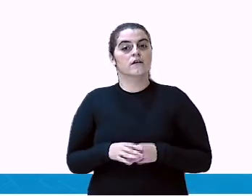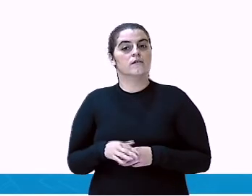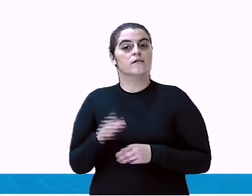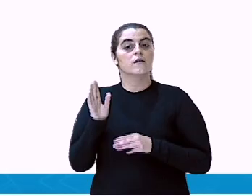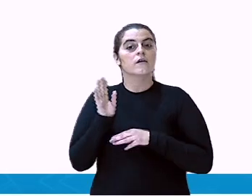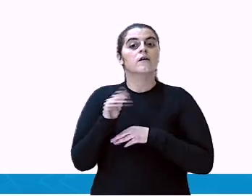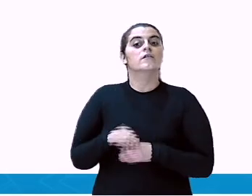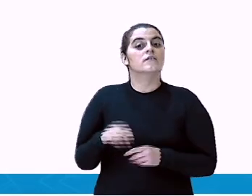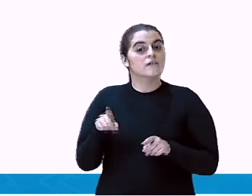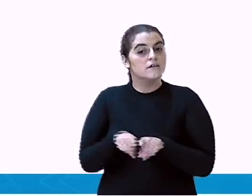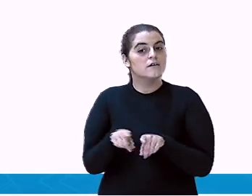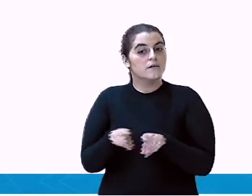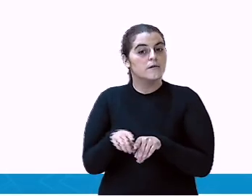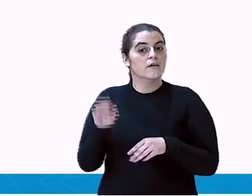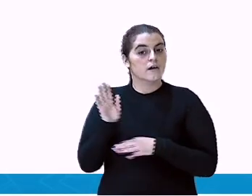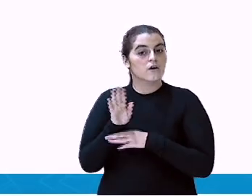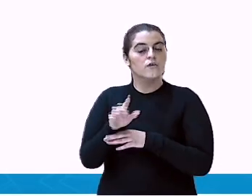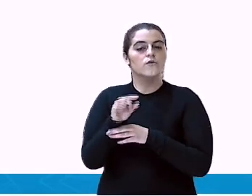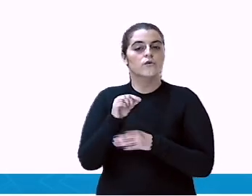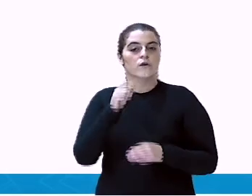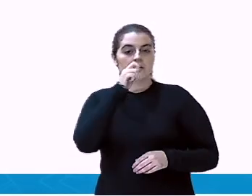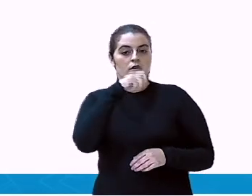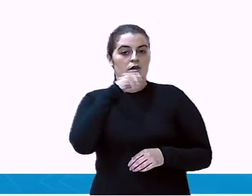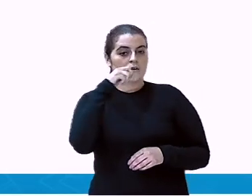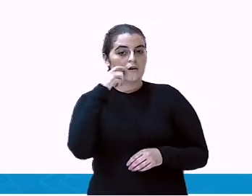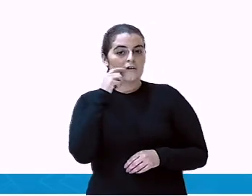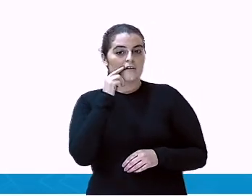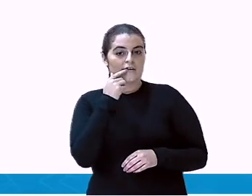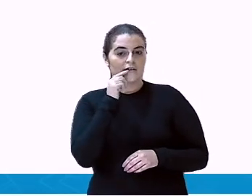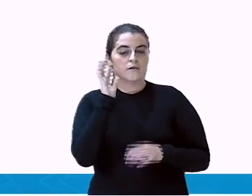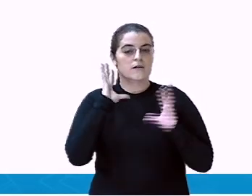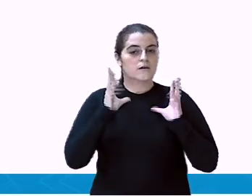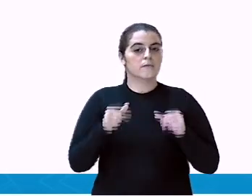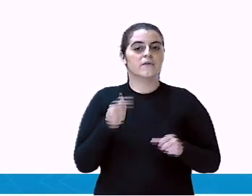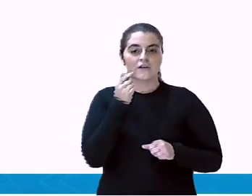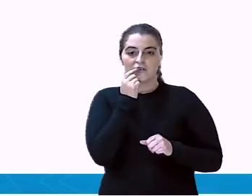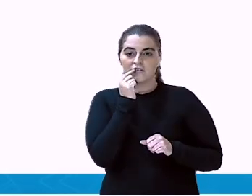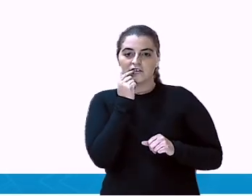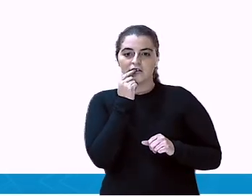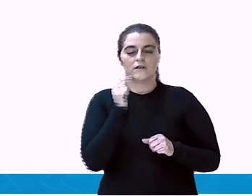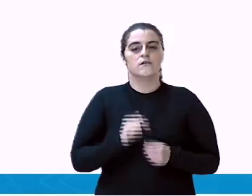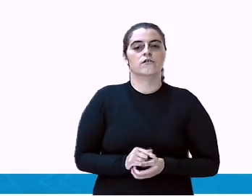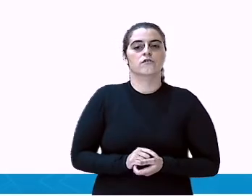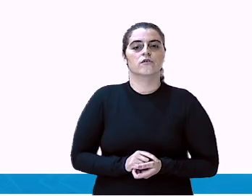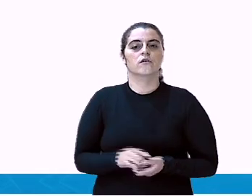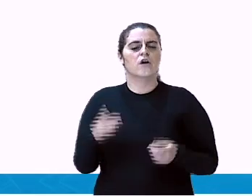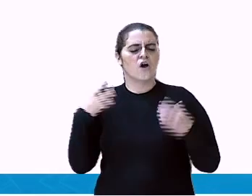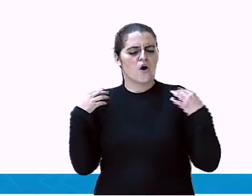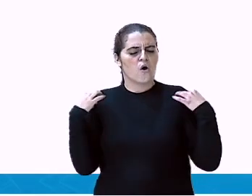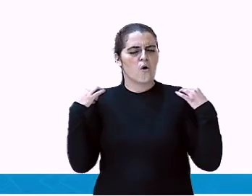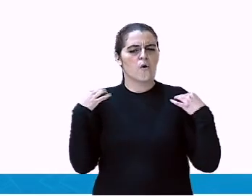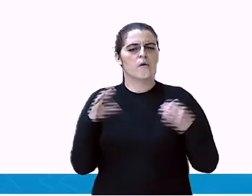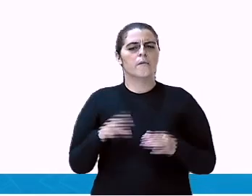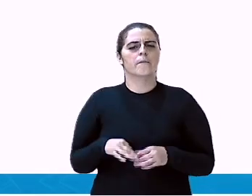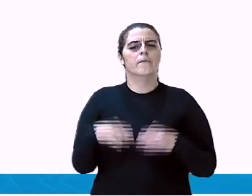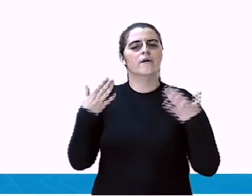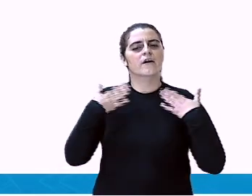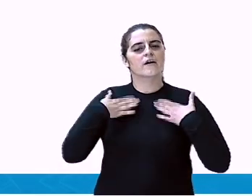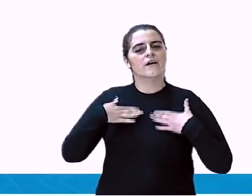dos dentes, viu? É muito bacana essa fruta. Use roupas confortáveis e de tecidos que absorvam